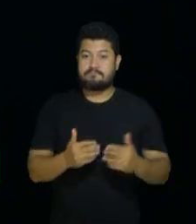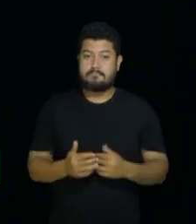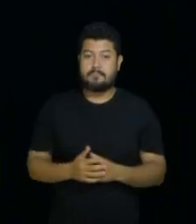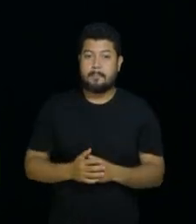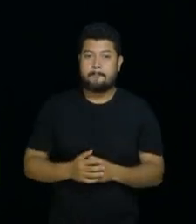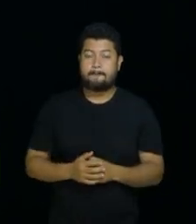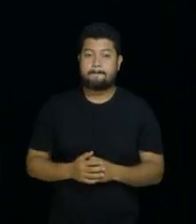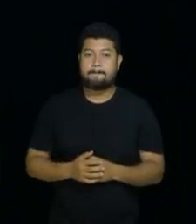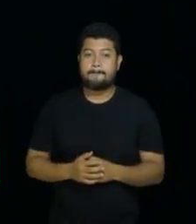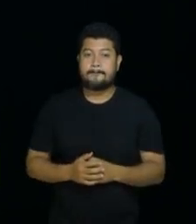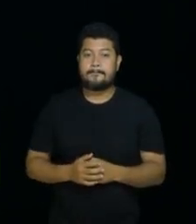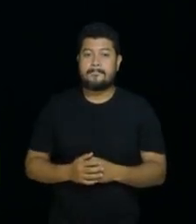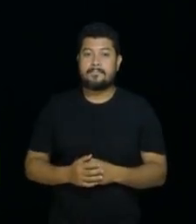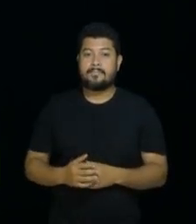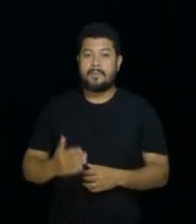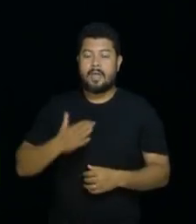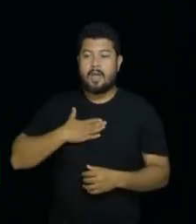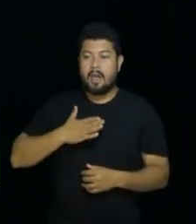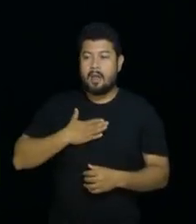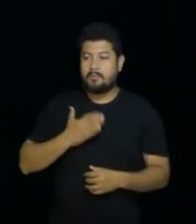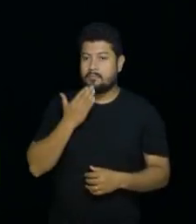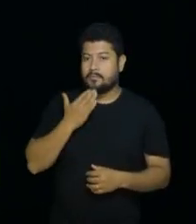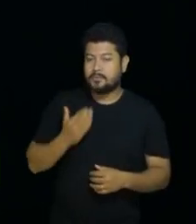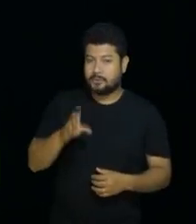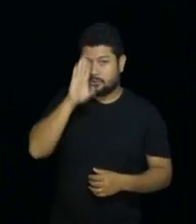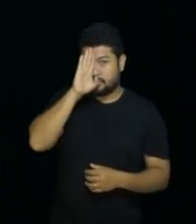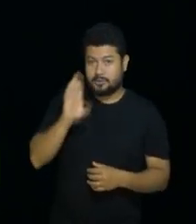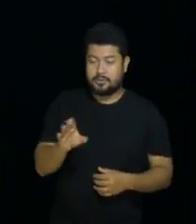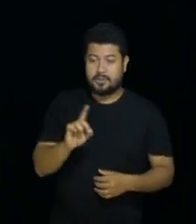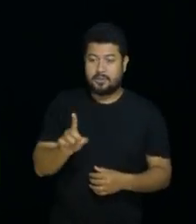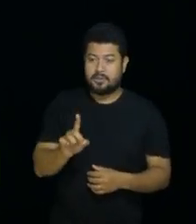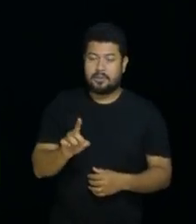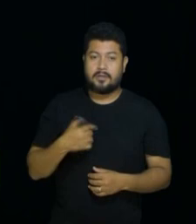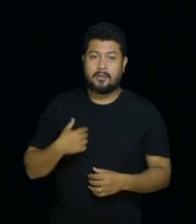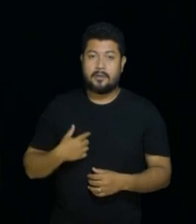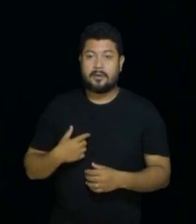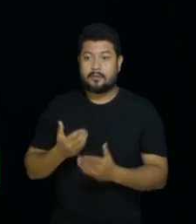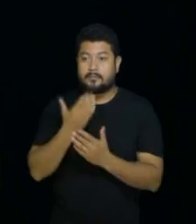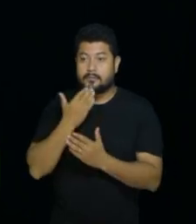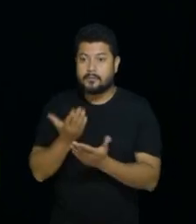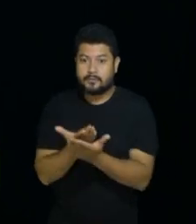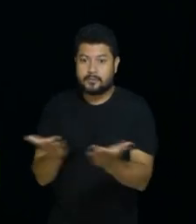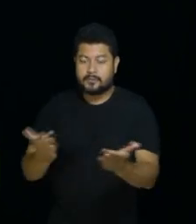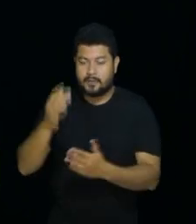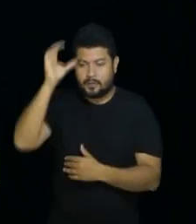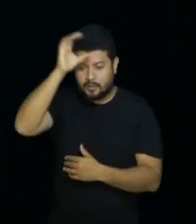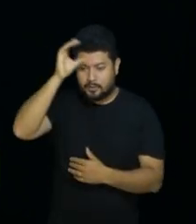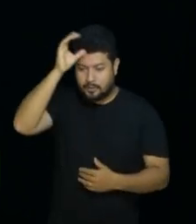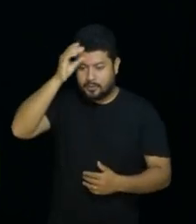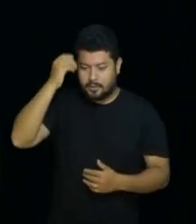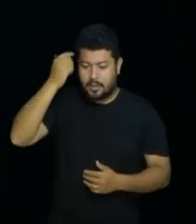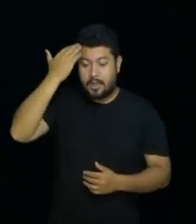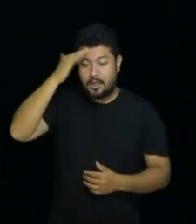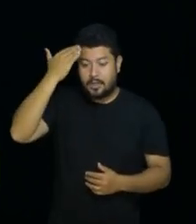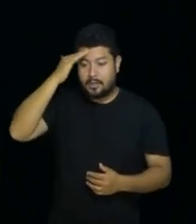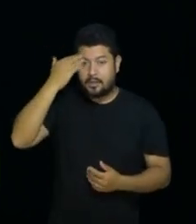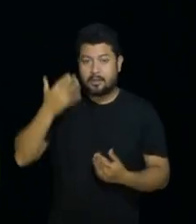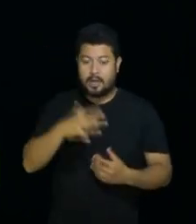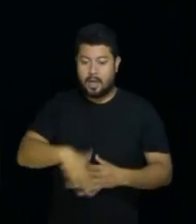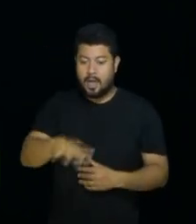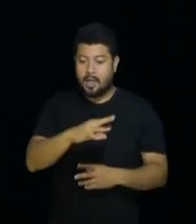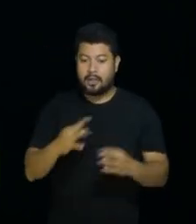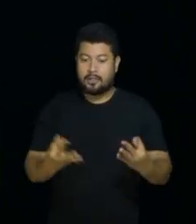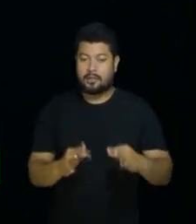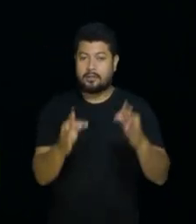Então, aqui não é um pedido direto, mas é um pedido de conscientização para que todo mundo olhe para as nossas áreas de tecnologia e ajudem